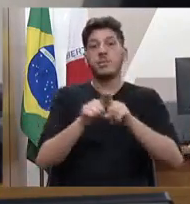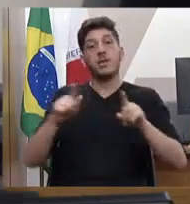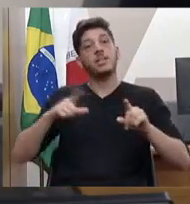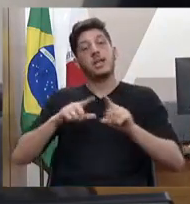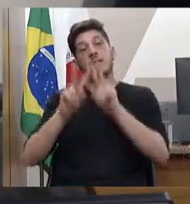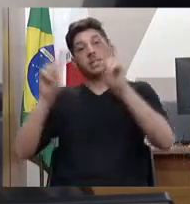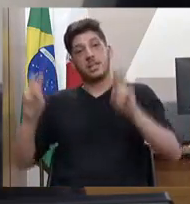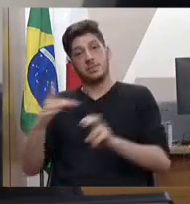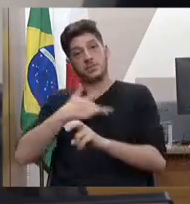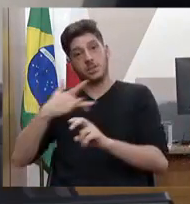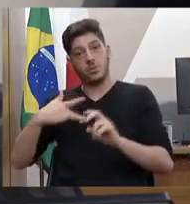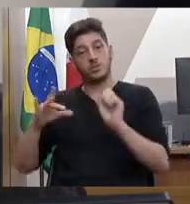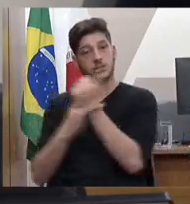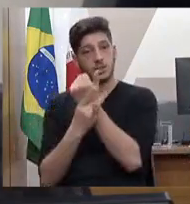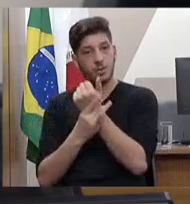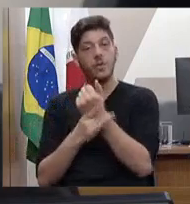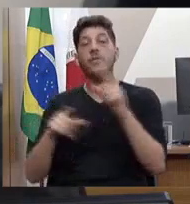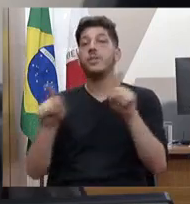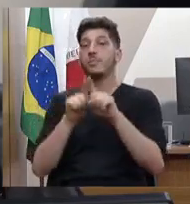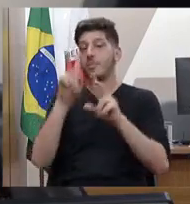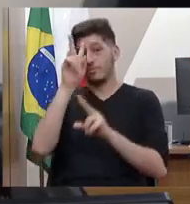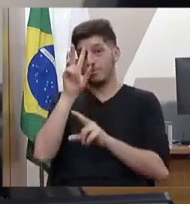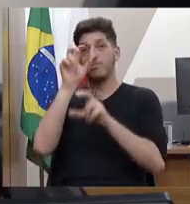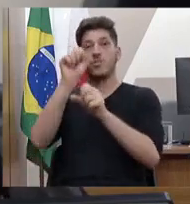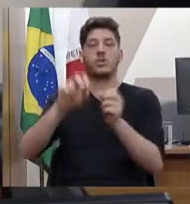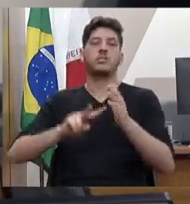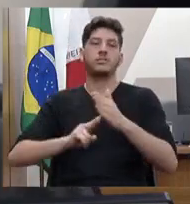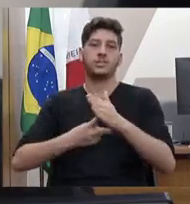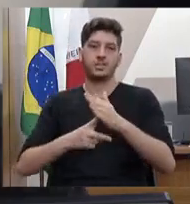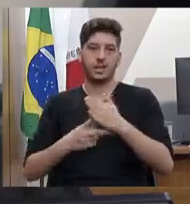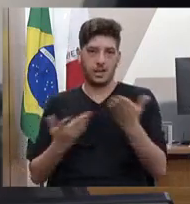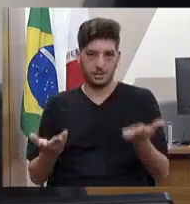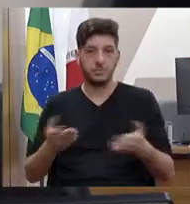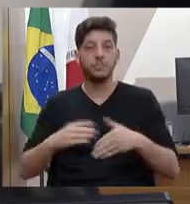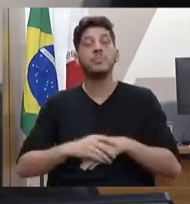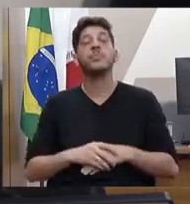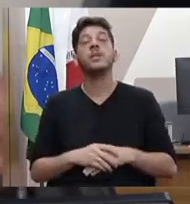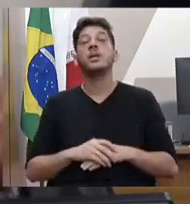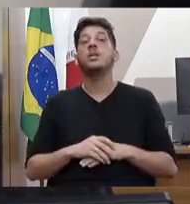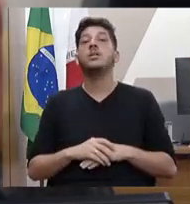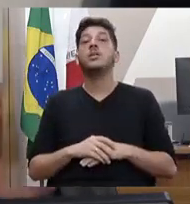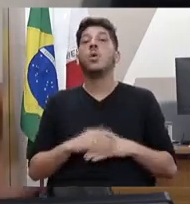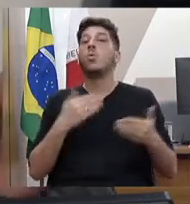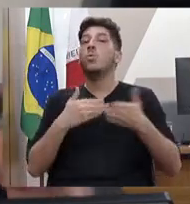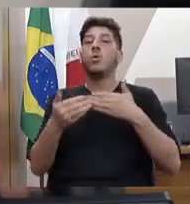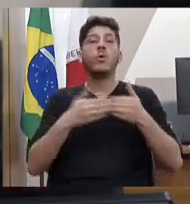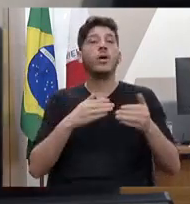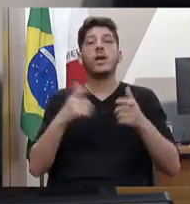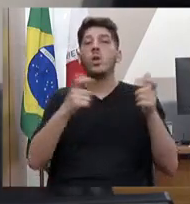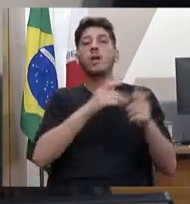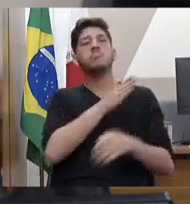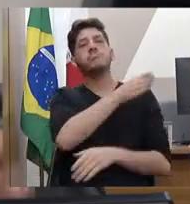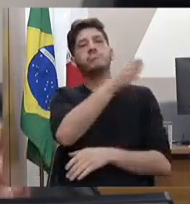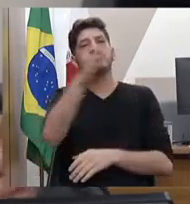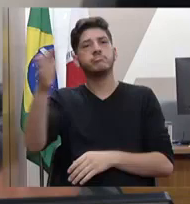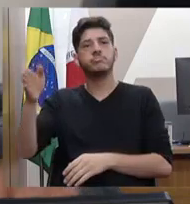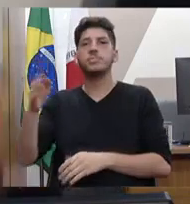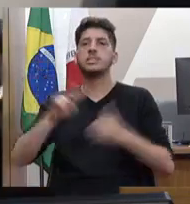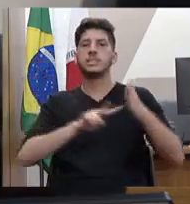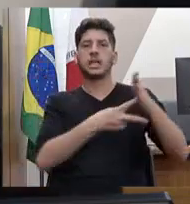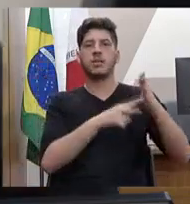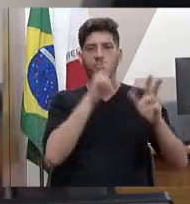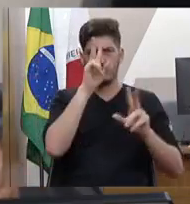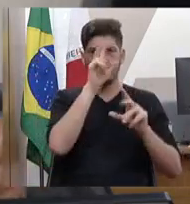e potencializar e fortalecer o sindicatos então todo lugar que eu vou eu vou dizer sindicato forte